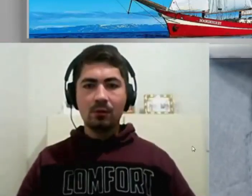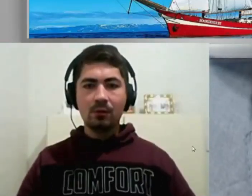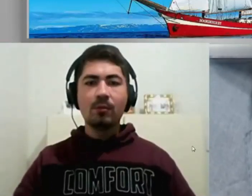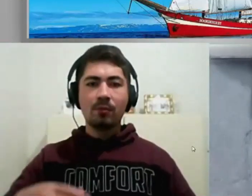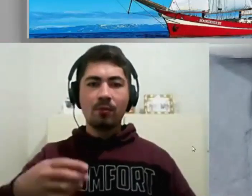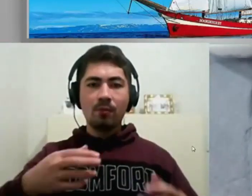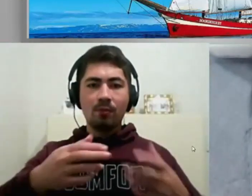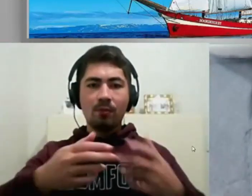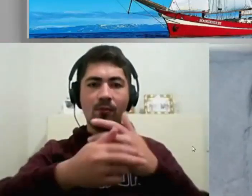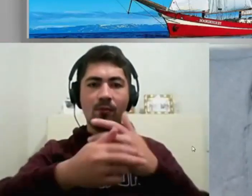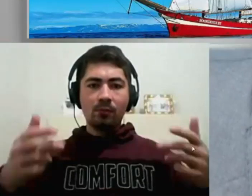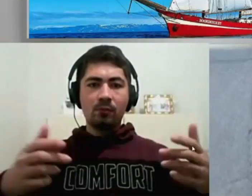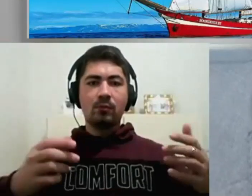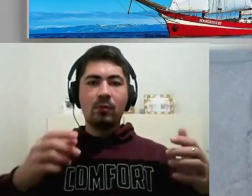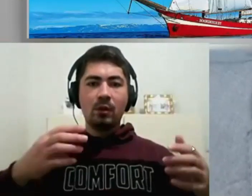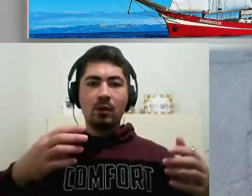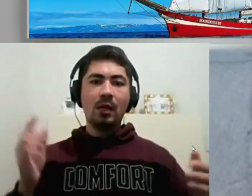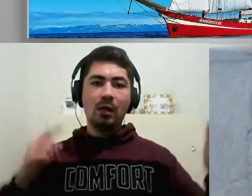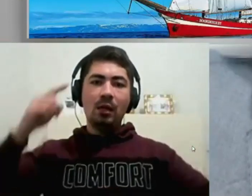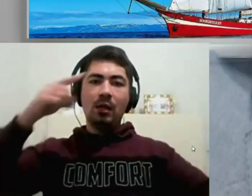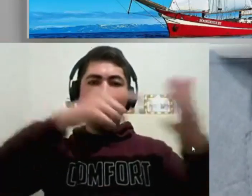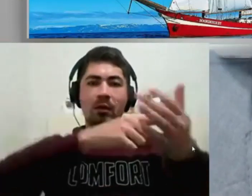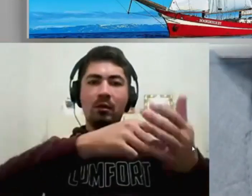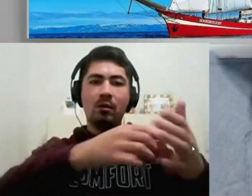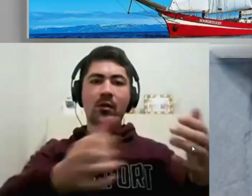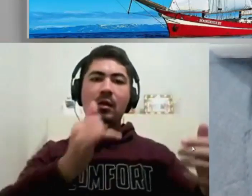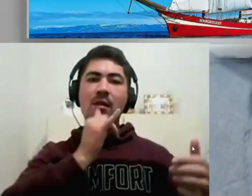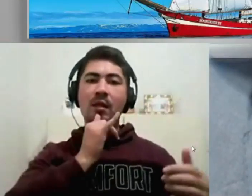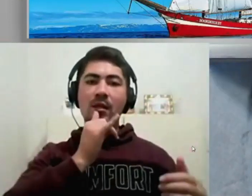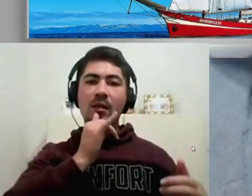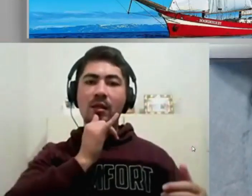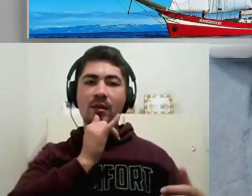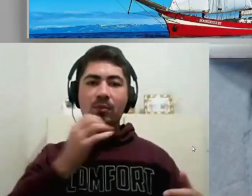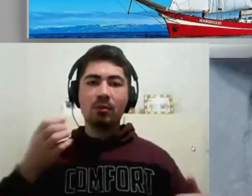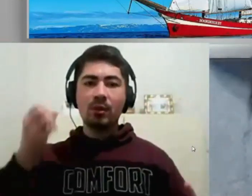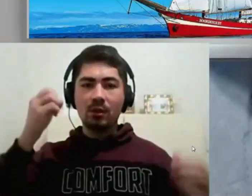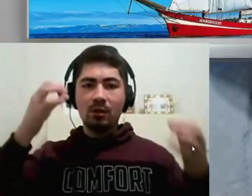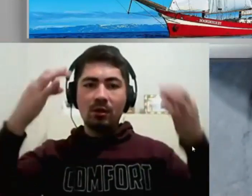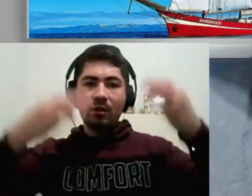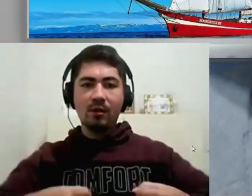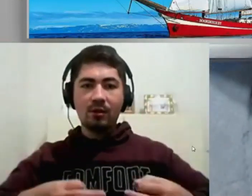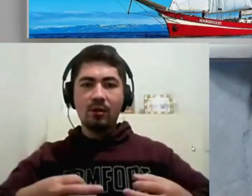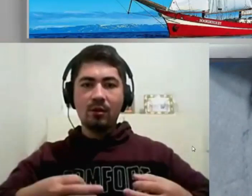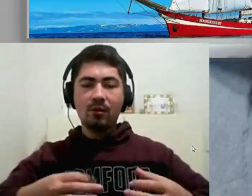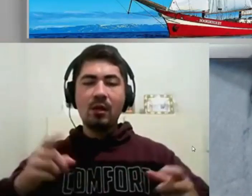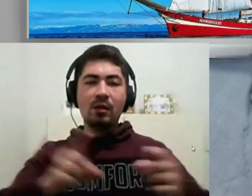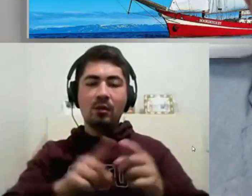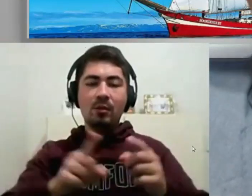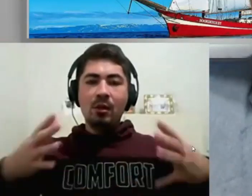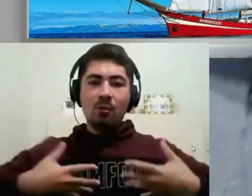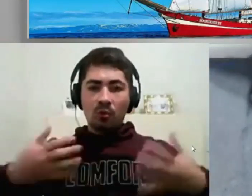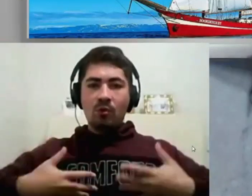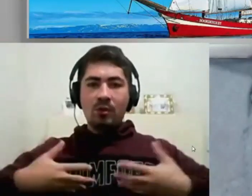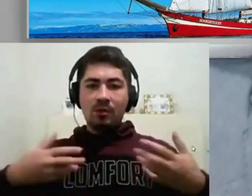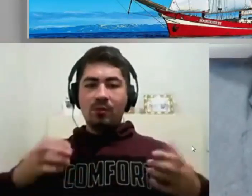propostas, dos planos, dos exemplos de sucesso e uma noite também de muita motivação para os clubes.